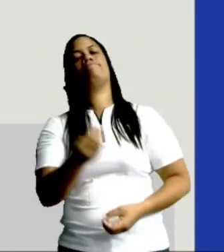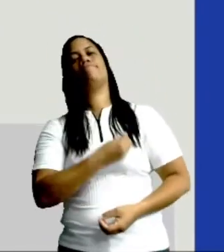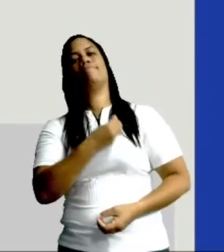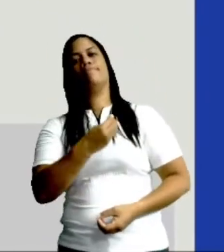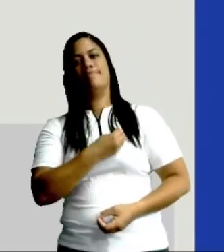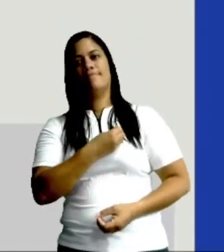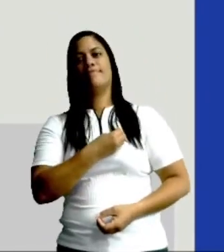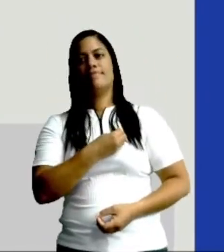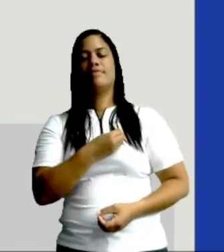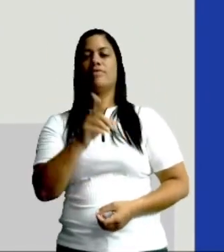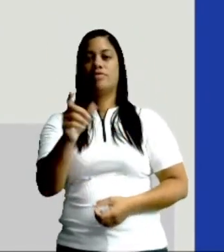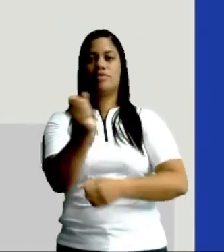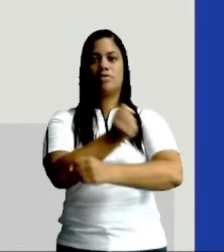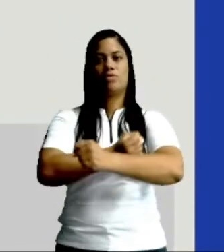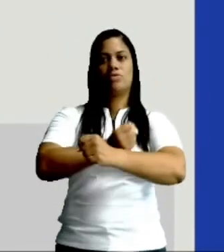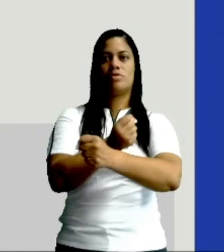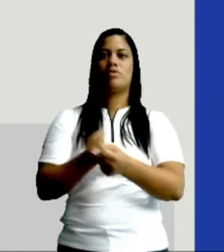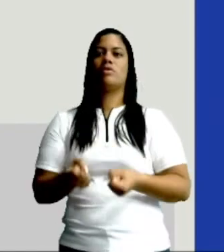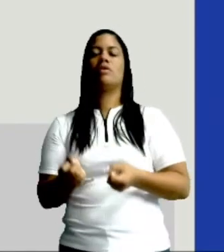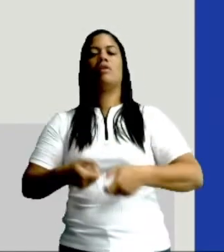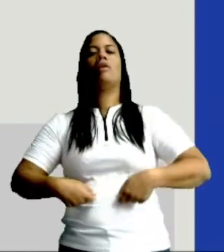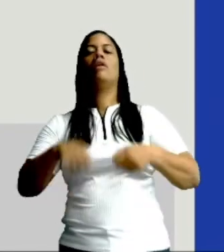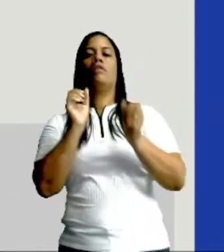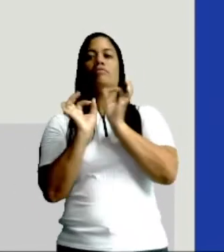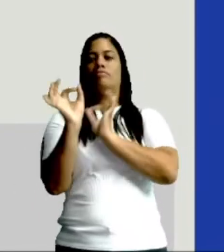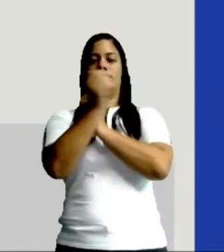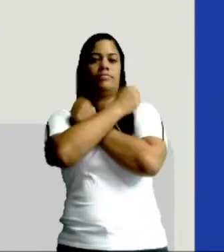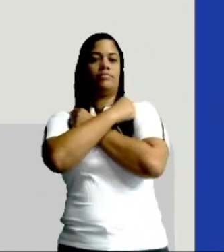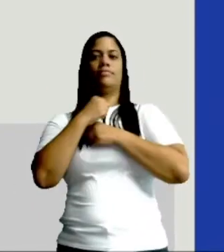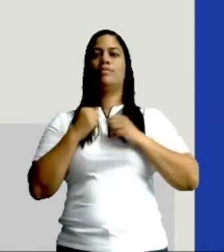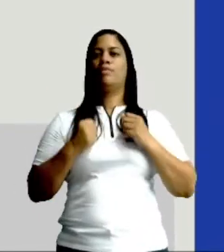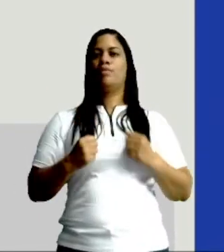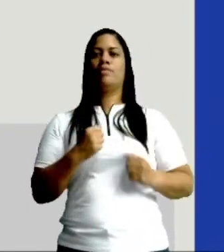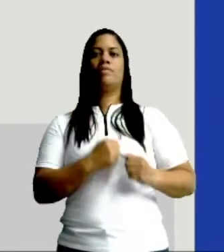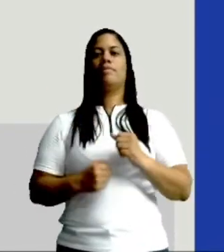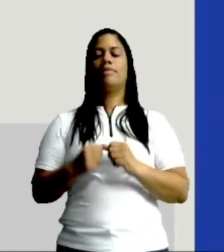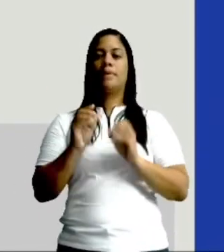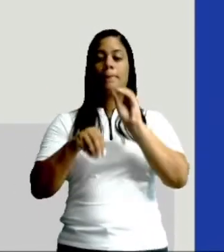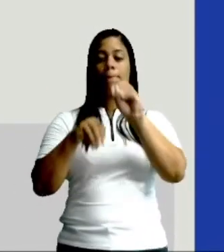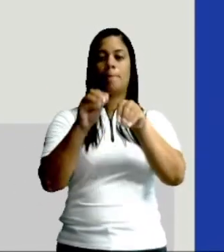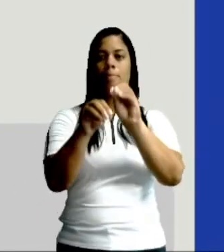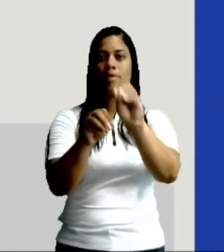sobreviver, né? Você cozinhar, tomar um banho, beber água, plantar e colher.